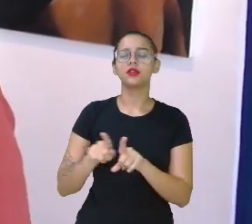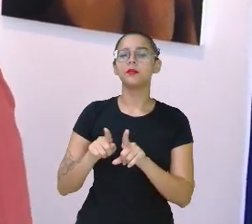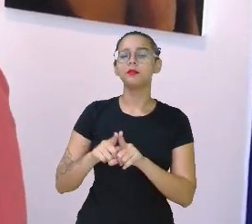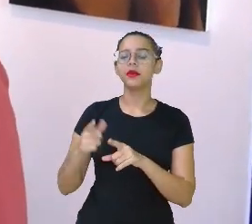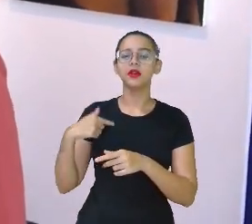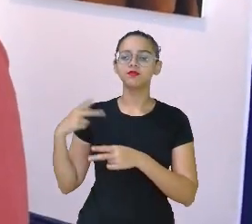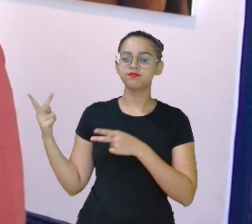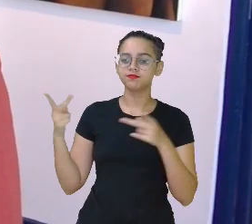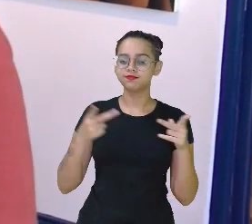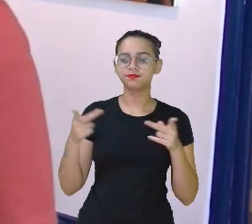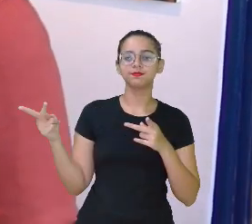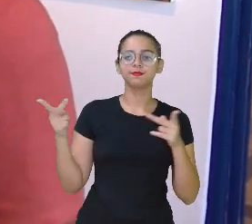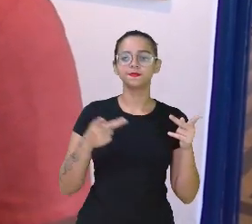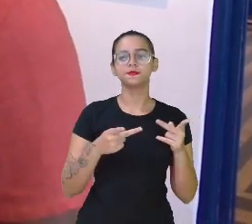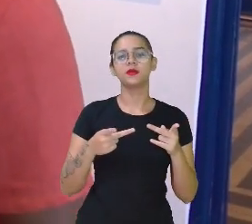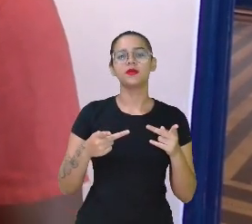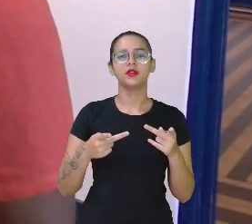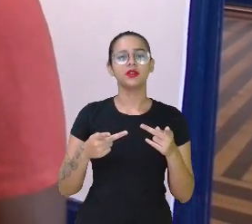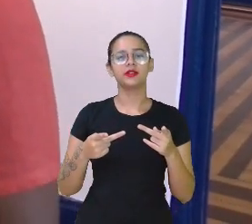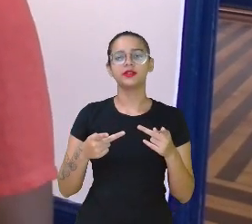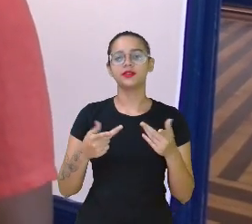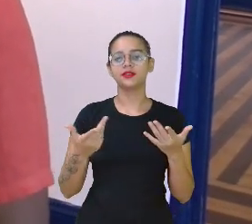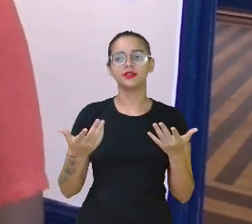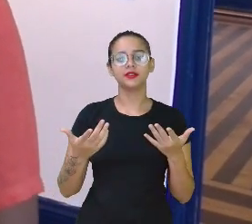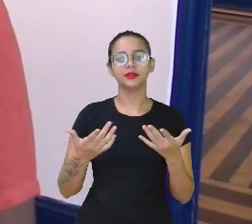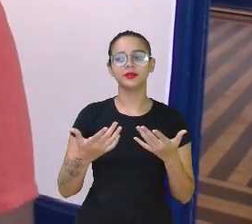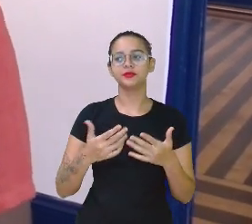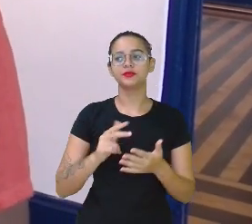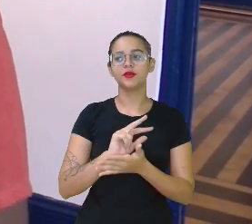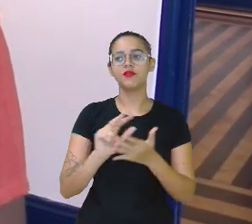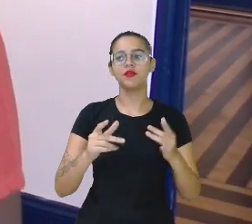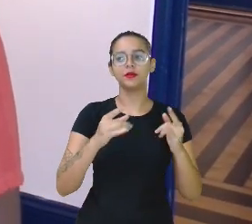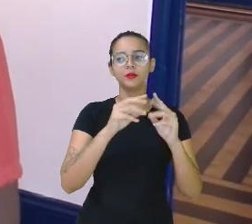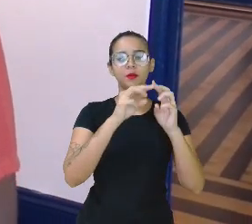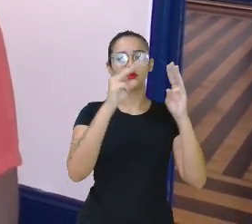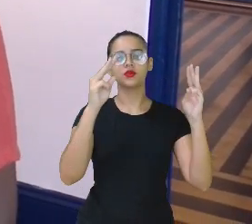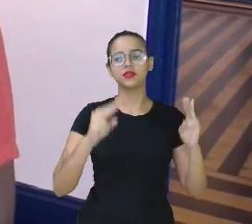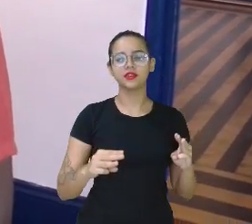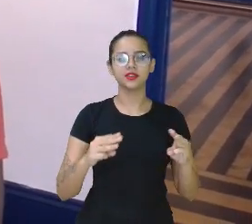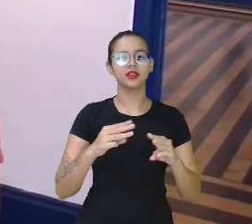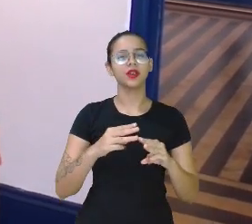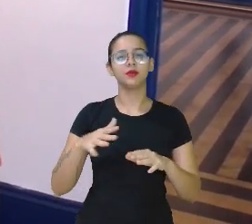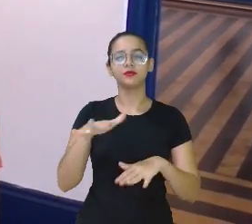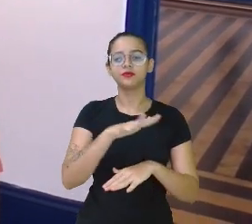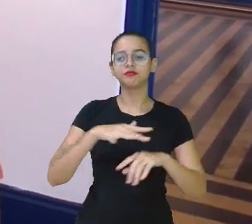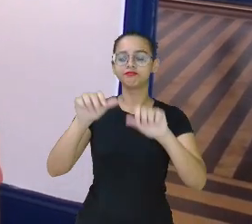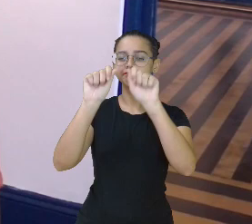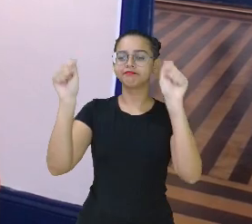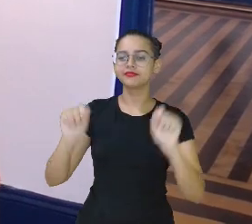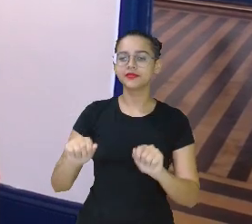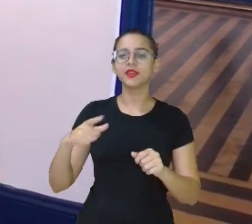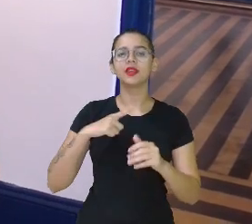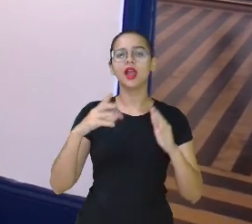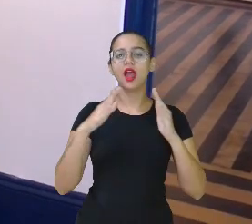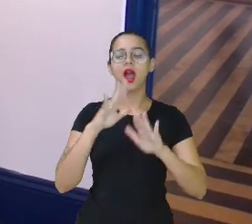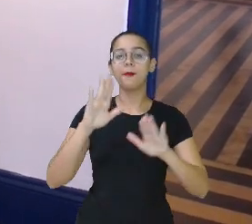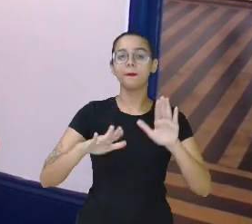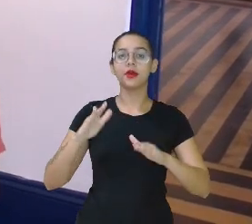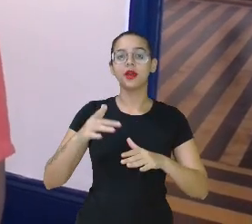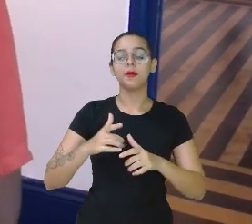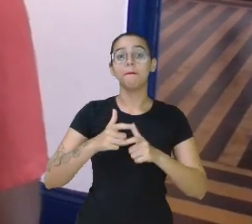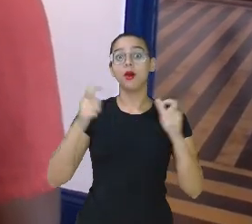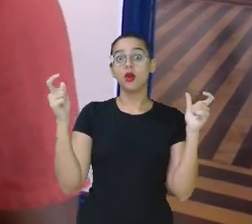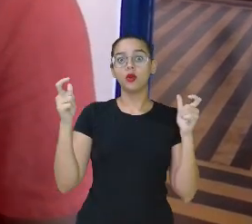visitar equipamentos culturais, galerias, museus, e não me sentir representado, como também casas, na maioria das vezes, de pessoas brancas